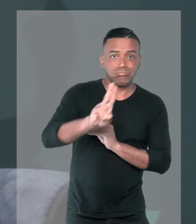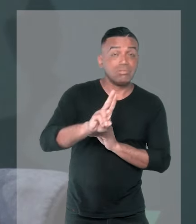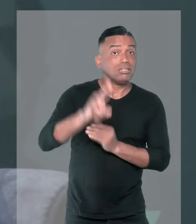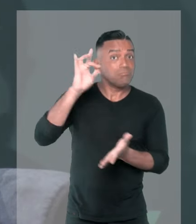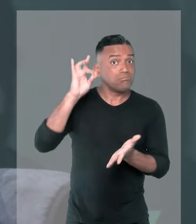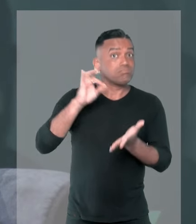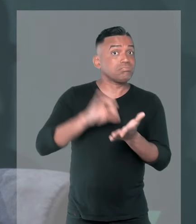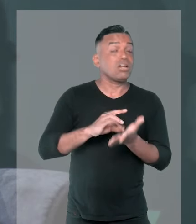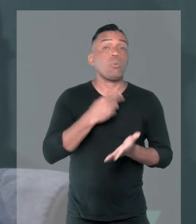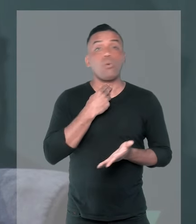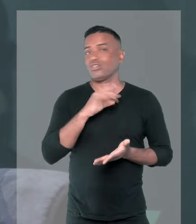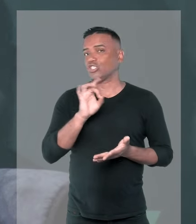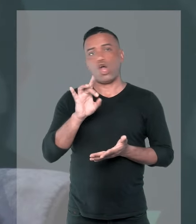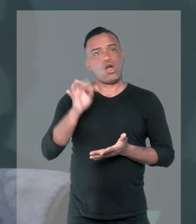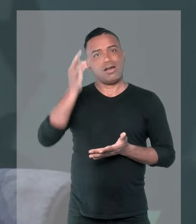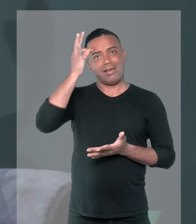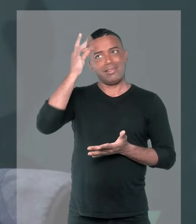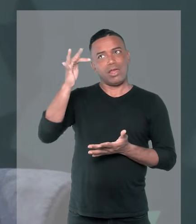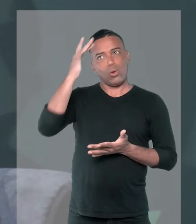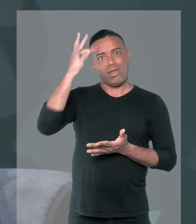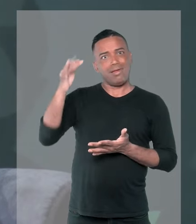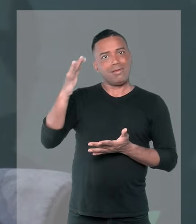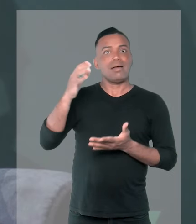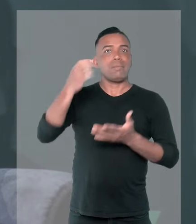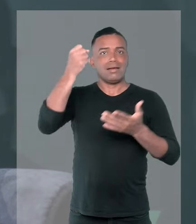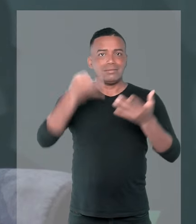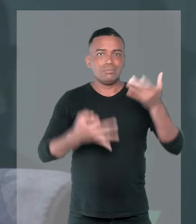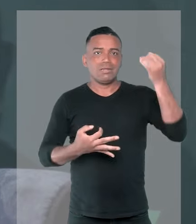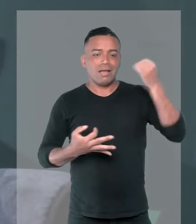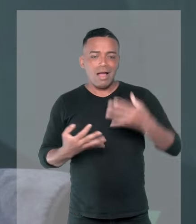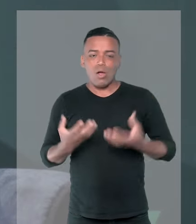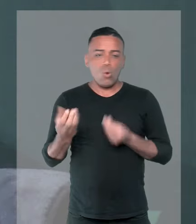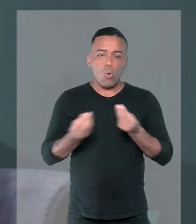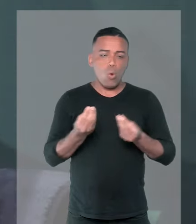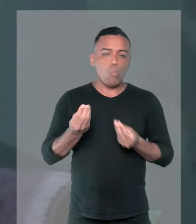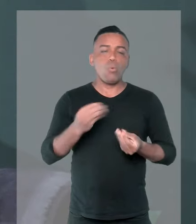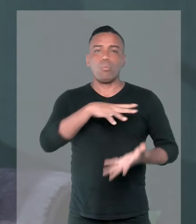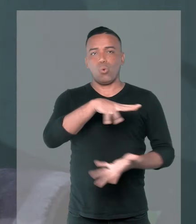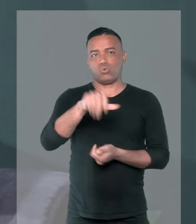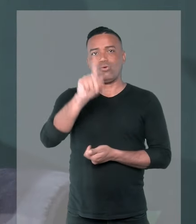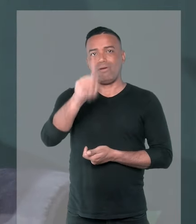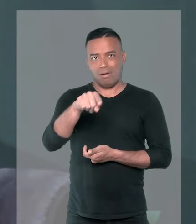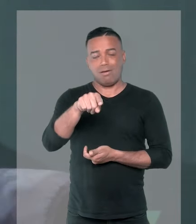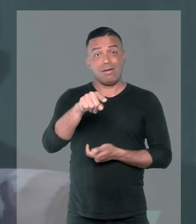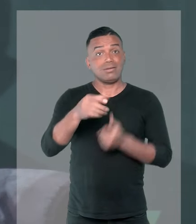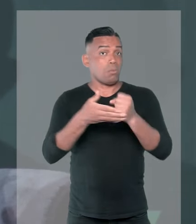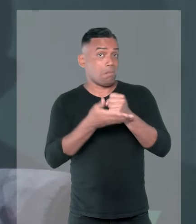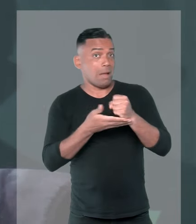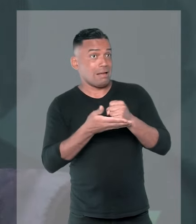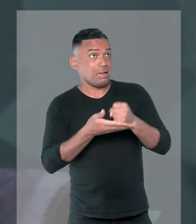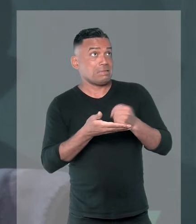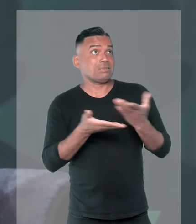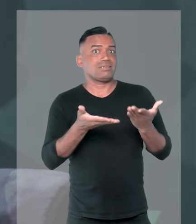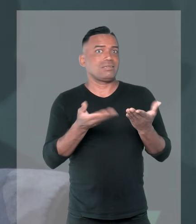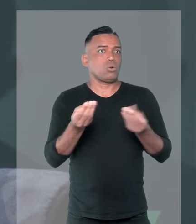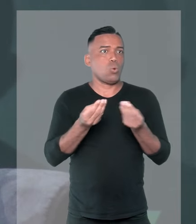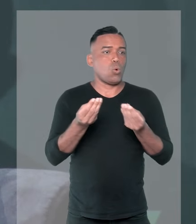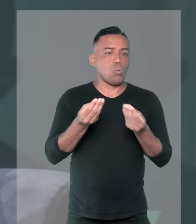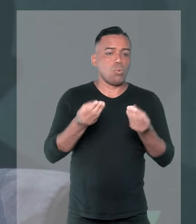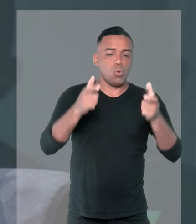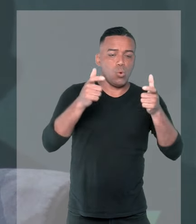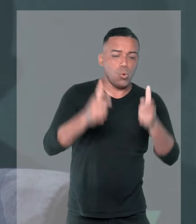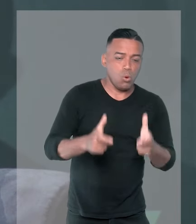realidade não pode ser só uma teoria tem que ser alguma coisa que sirva para explicar o mundo isso tem que ser baseado em como é que a gente traz trata o